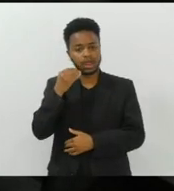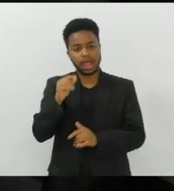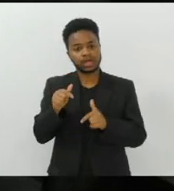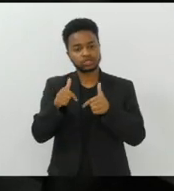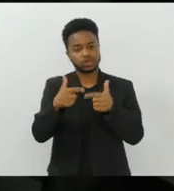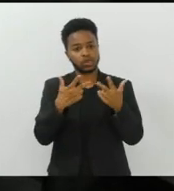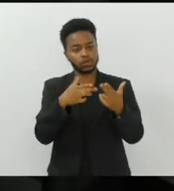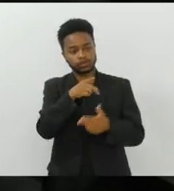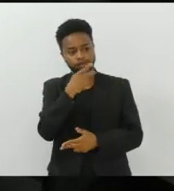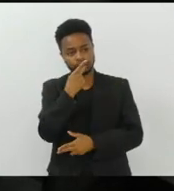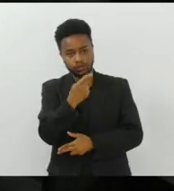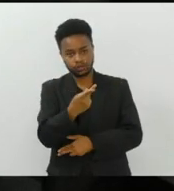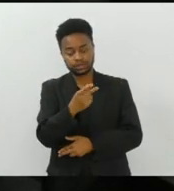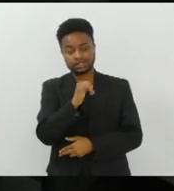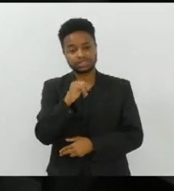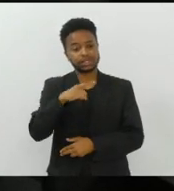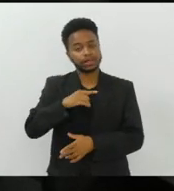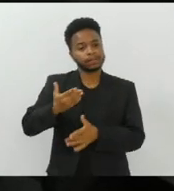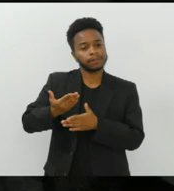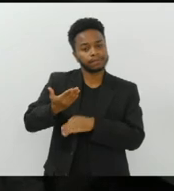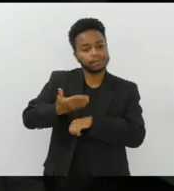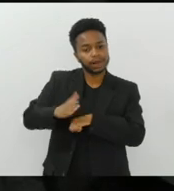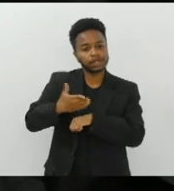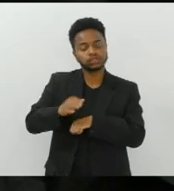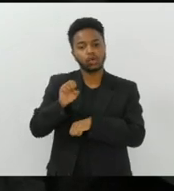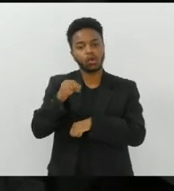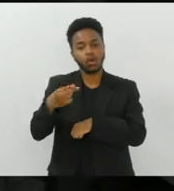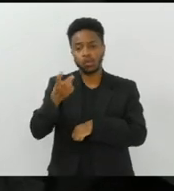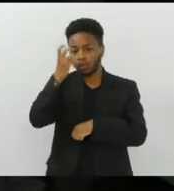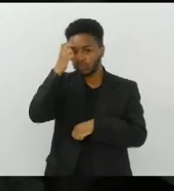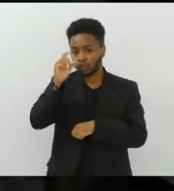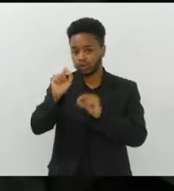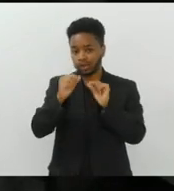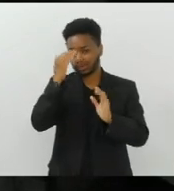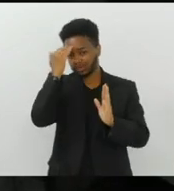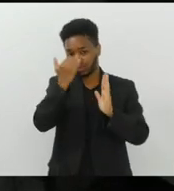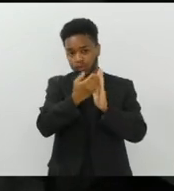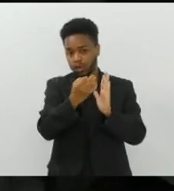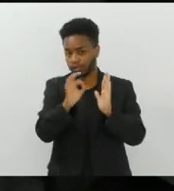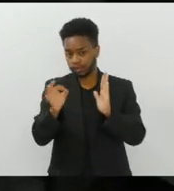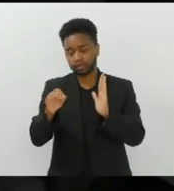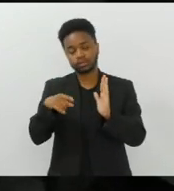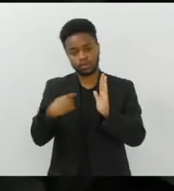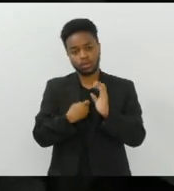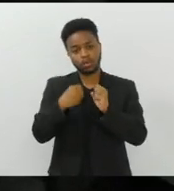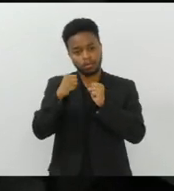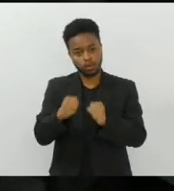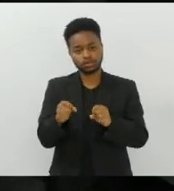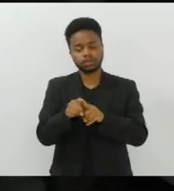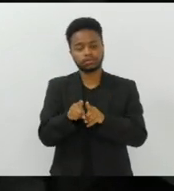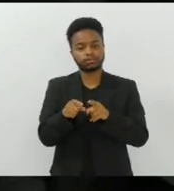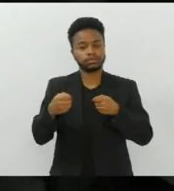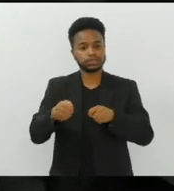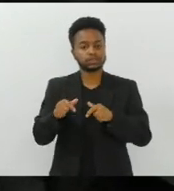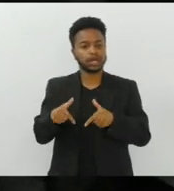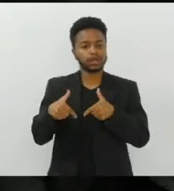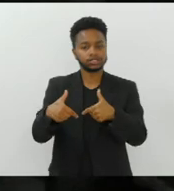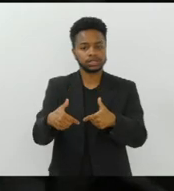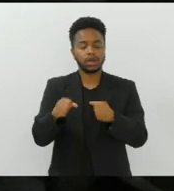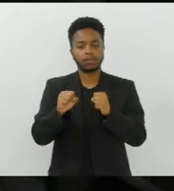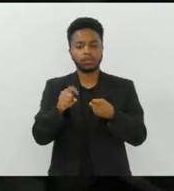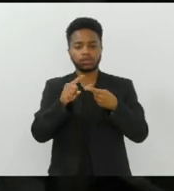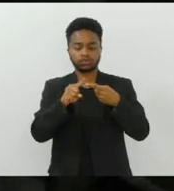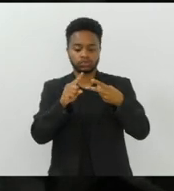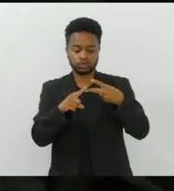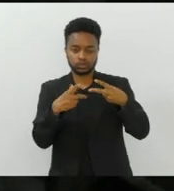há de fato uma prática, até uma cultura de descumprimento, o CNJ pode e deve atuar. Podemos fazer isso de duas maneiras.